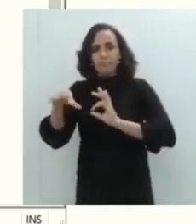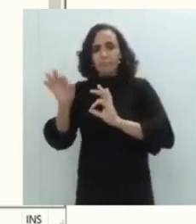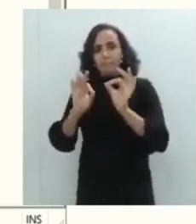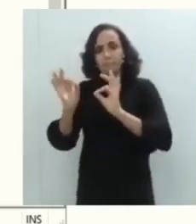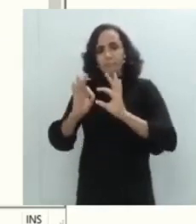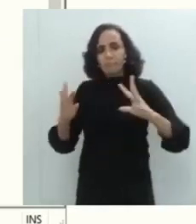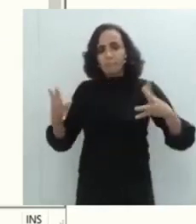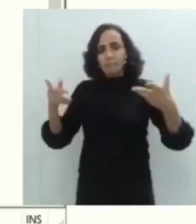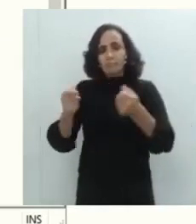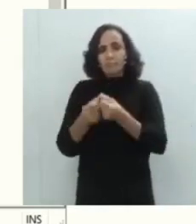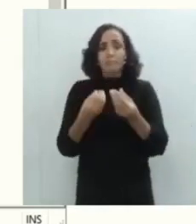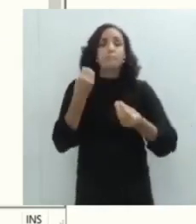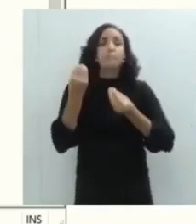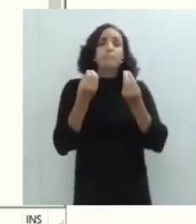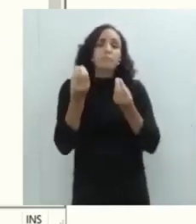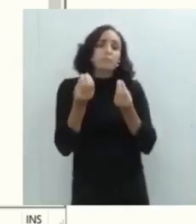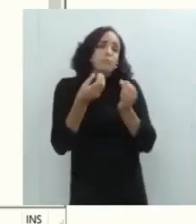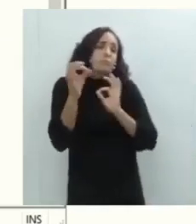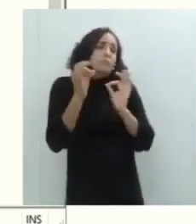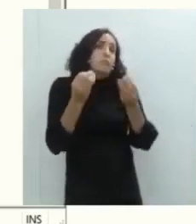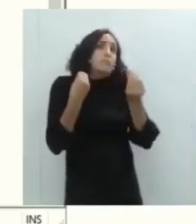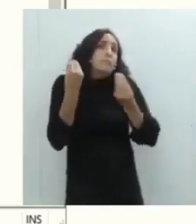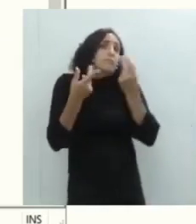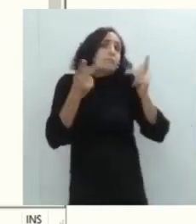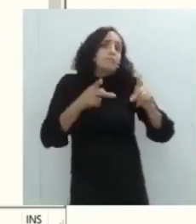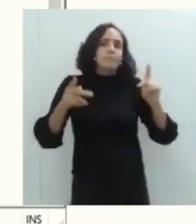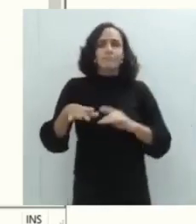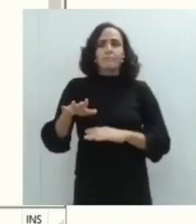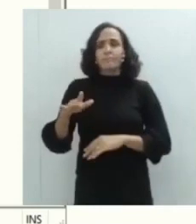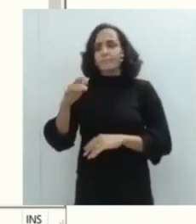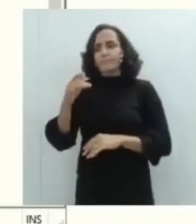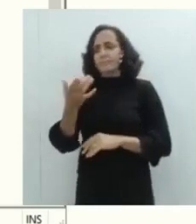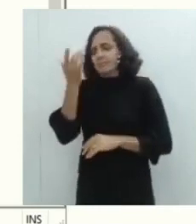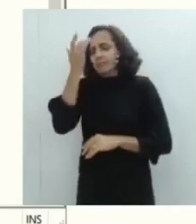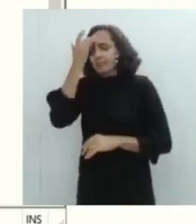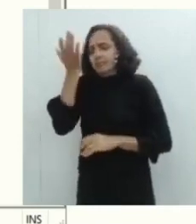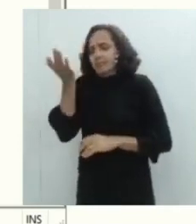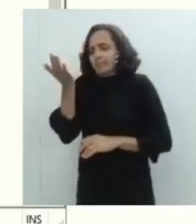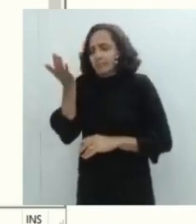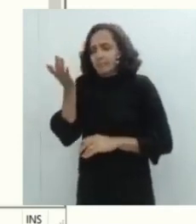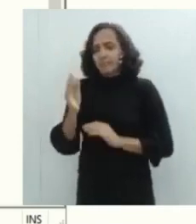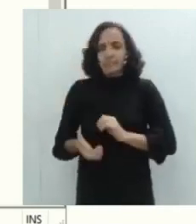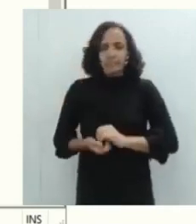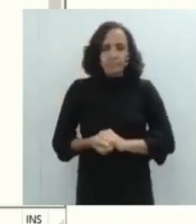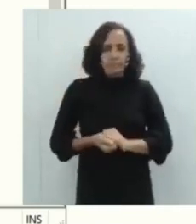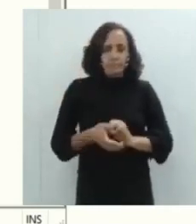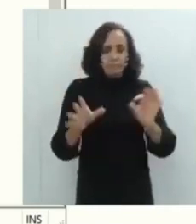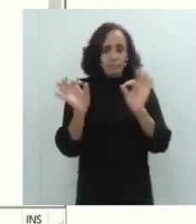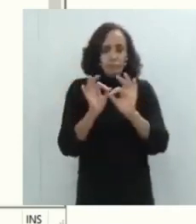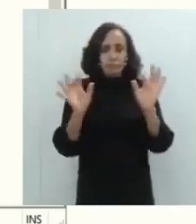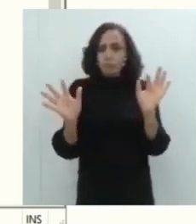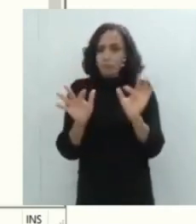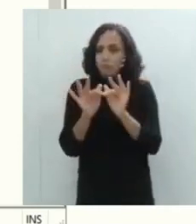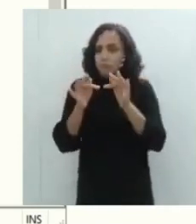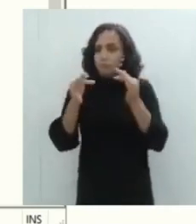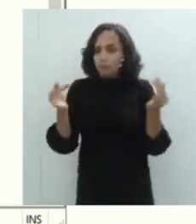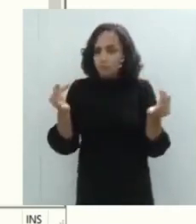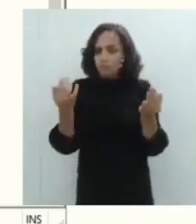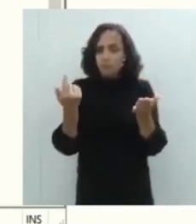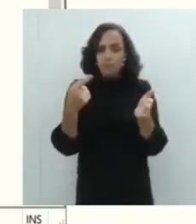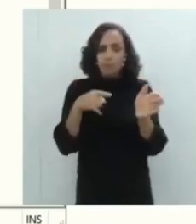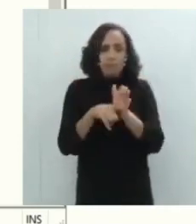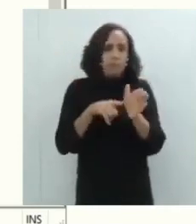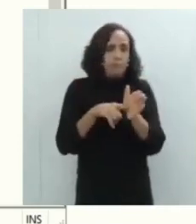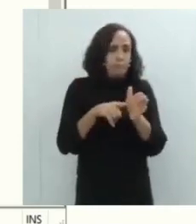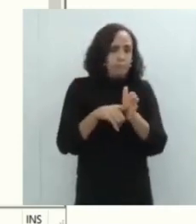dados. Como é que eu faço isso, professor? É simples. Eu fiz um script novo aqui, o